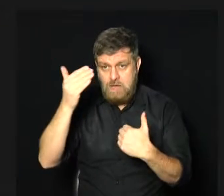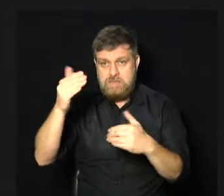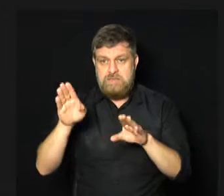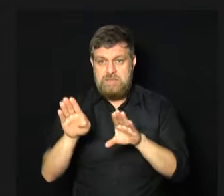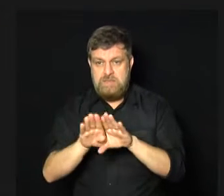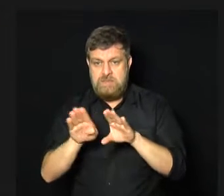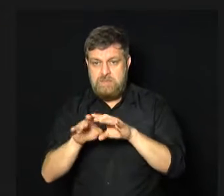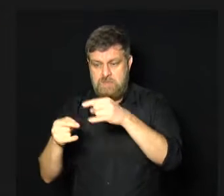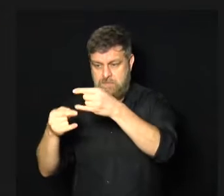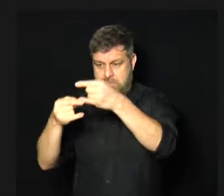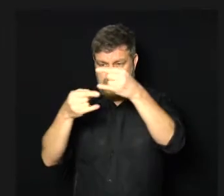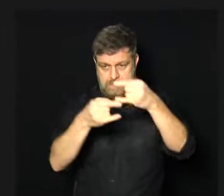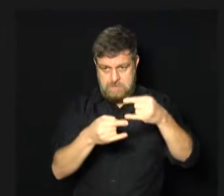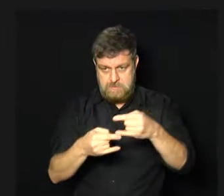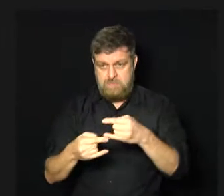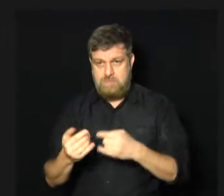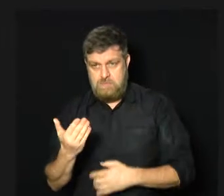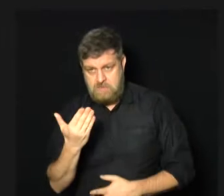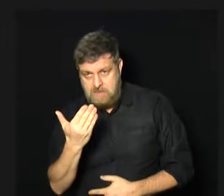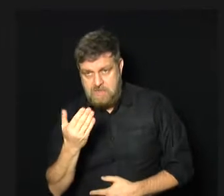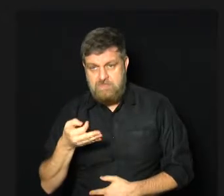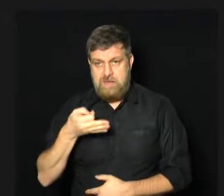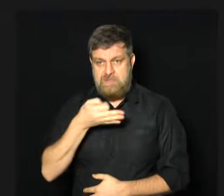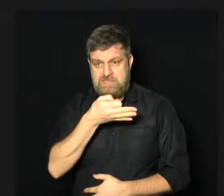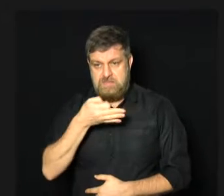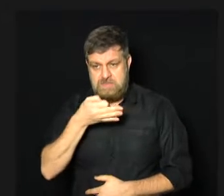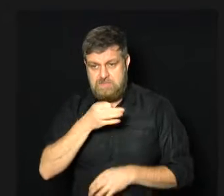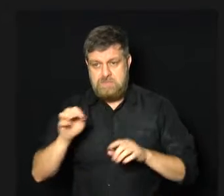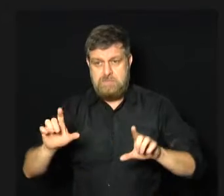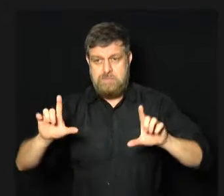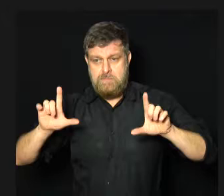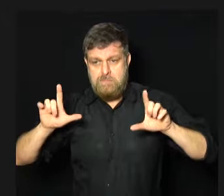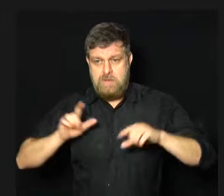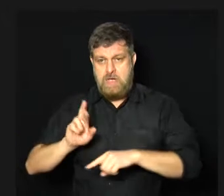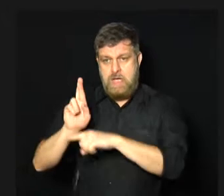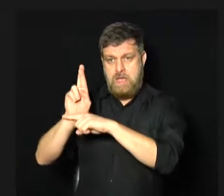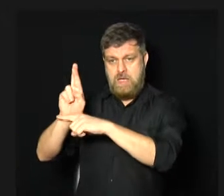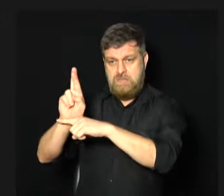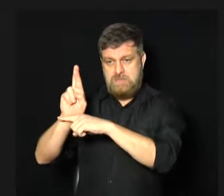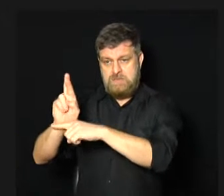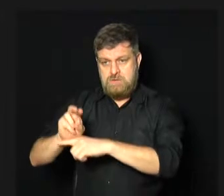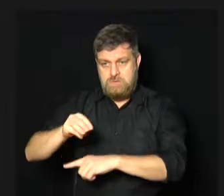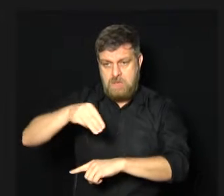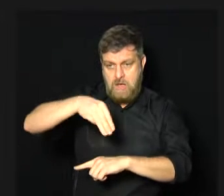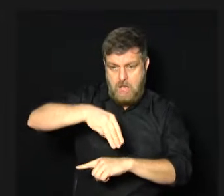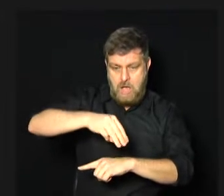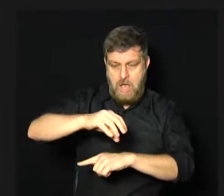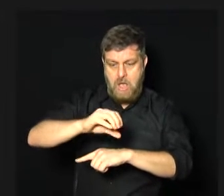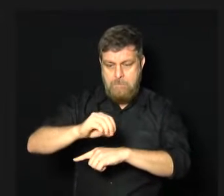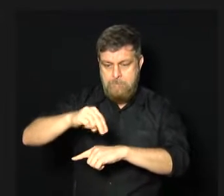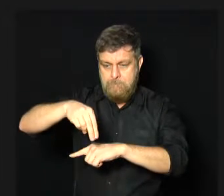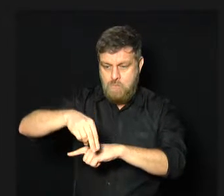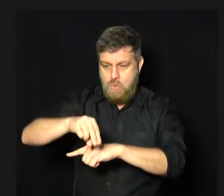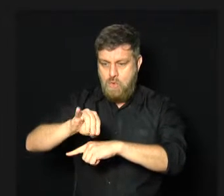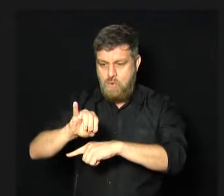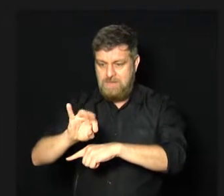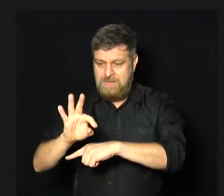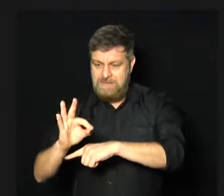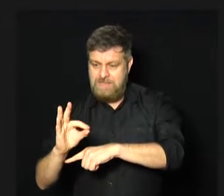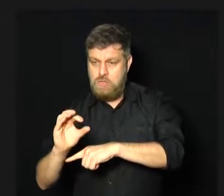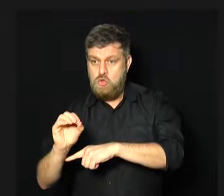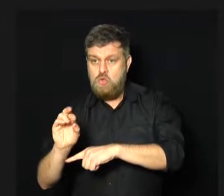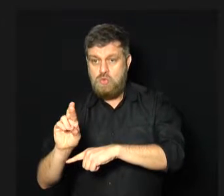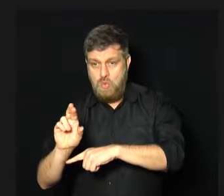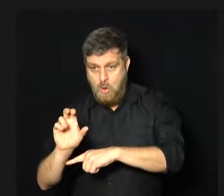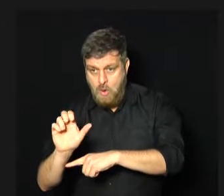aqui fazer uso da palavra em nome das monitoras e das agentes. E